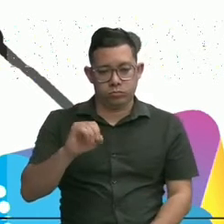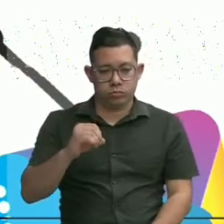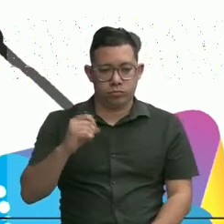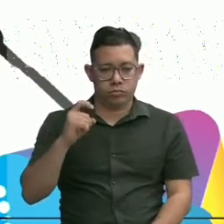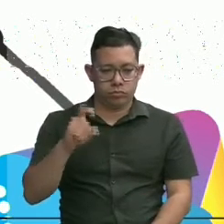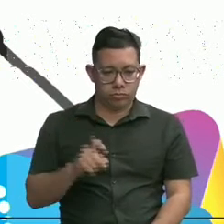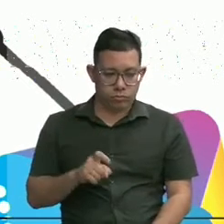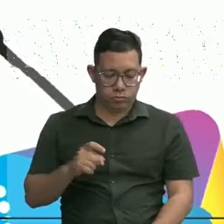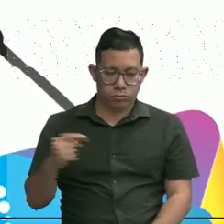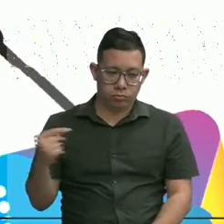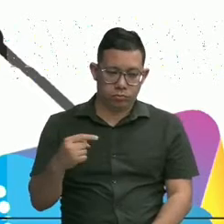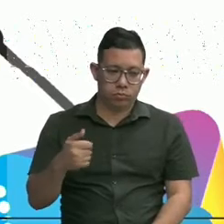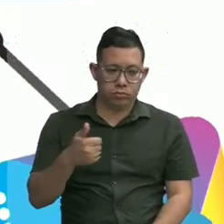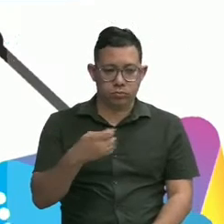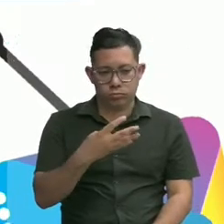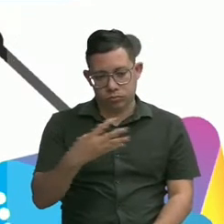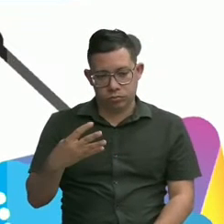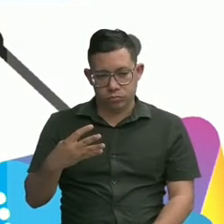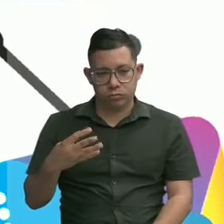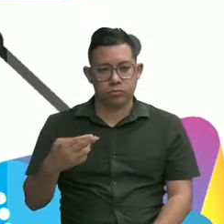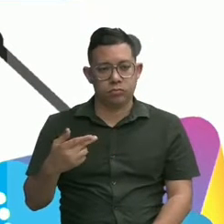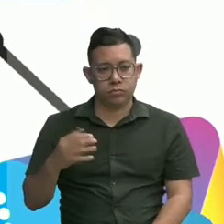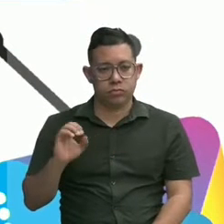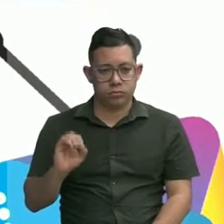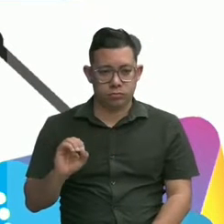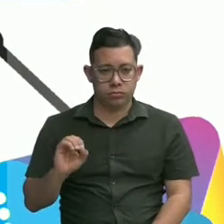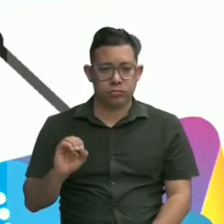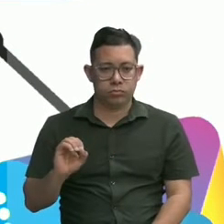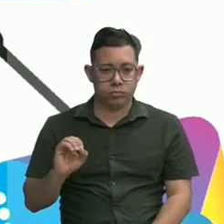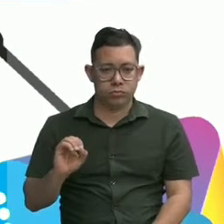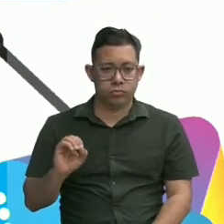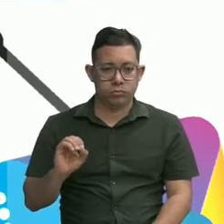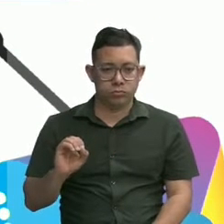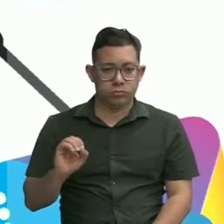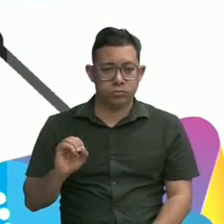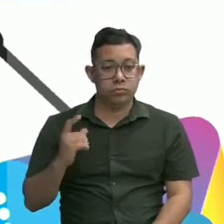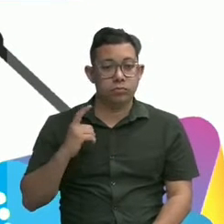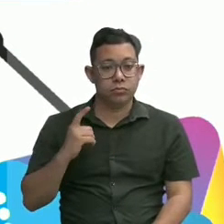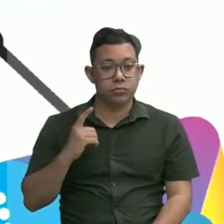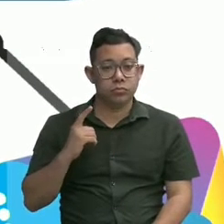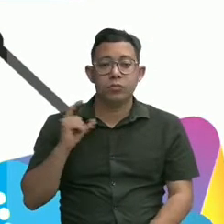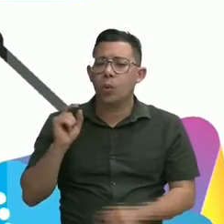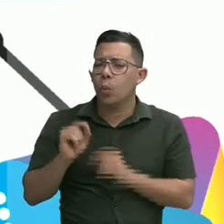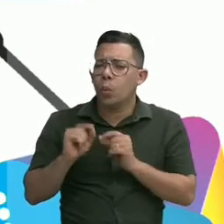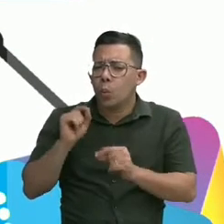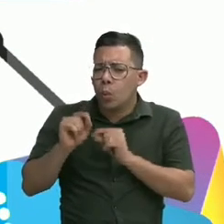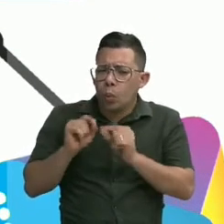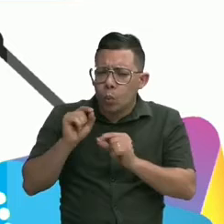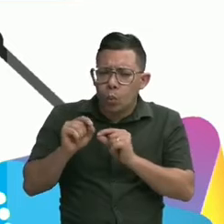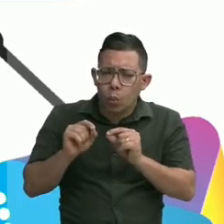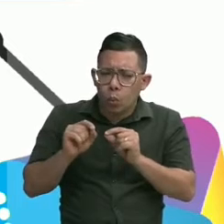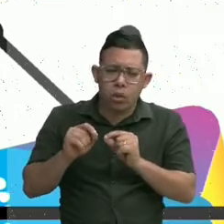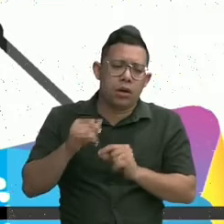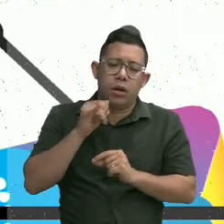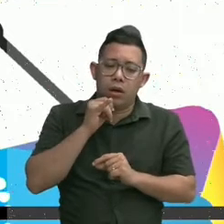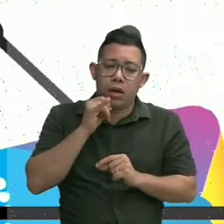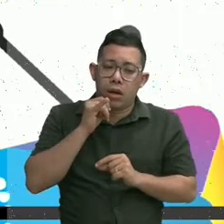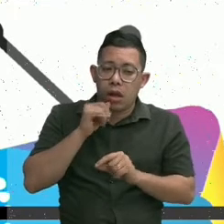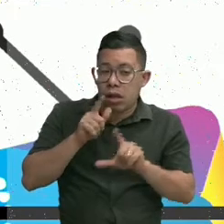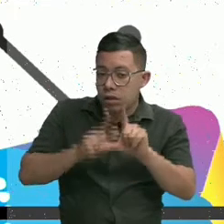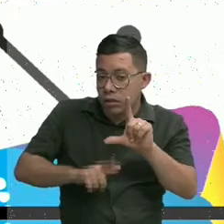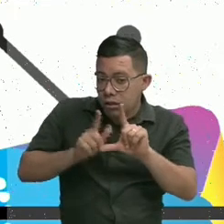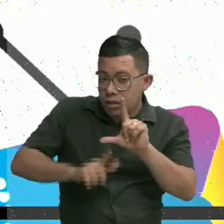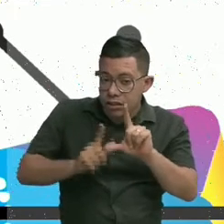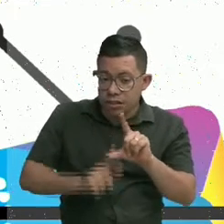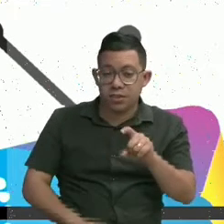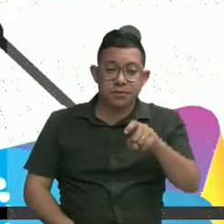10x - 144 igual a zero tem só uma incógnita gente quem é incógnita é